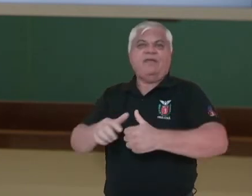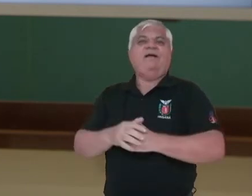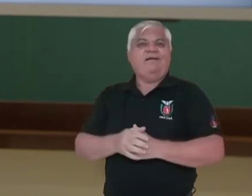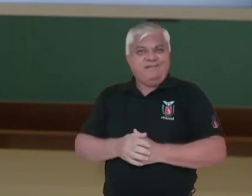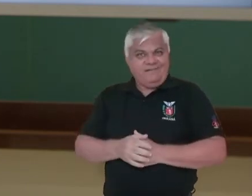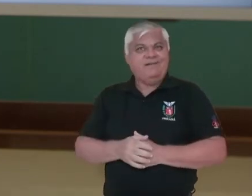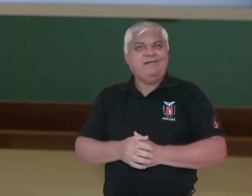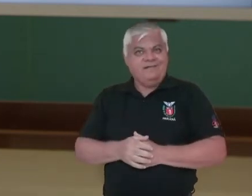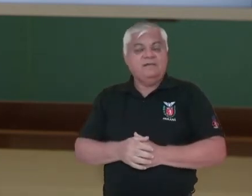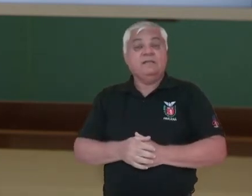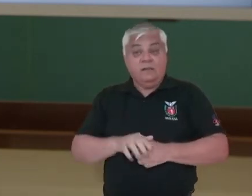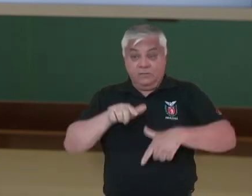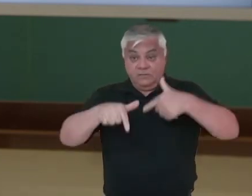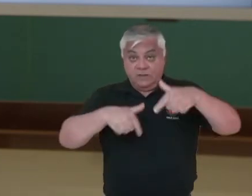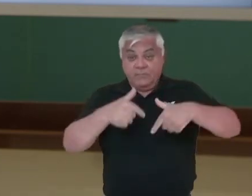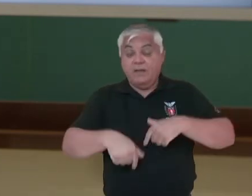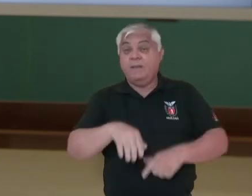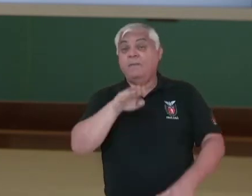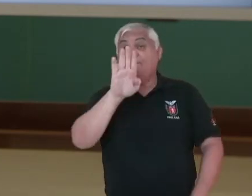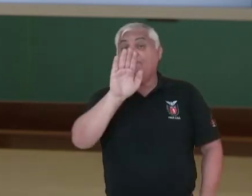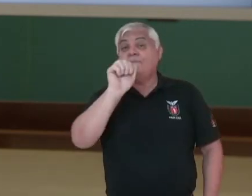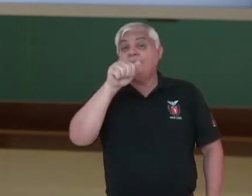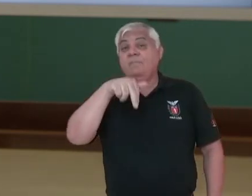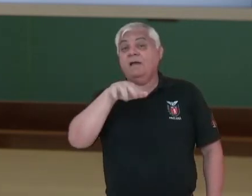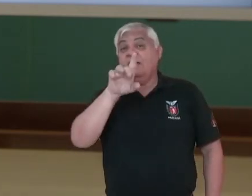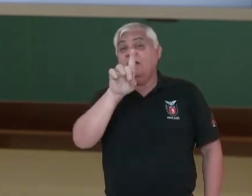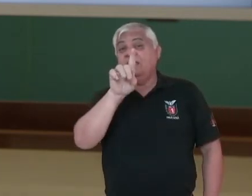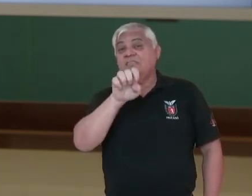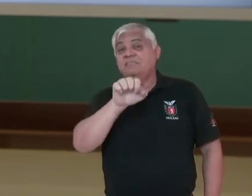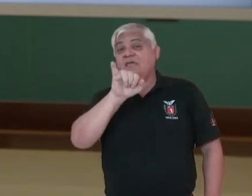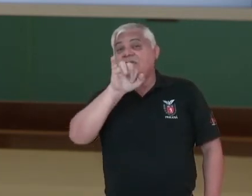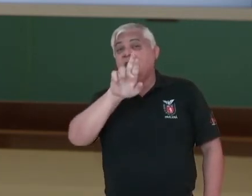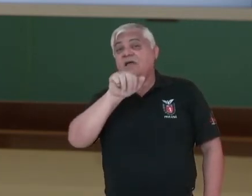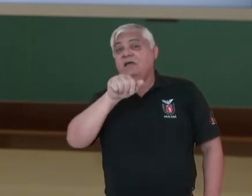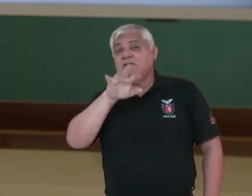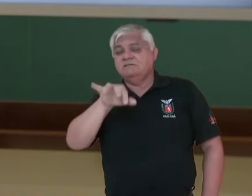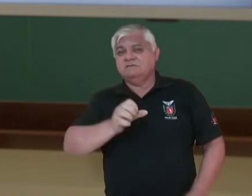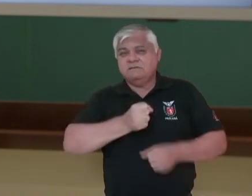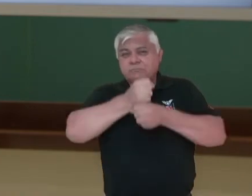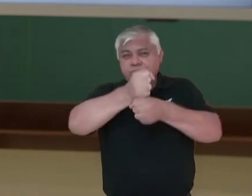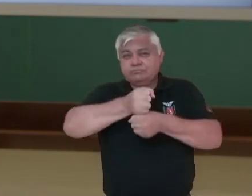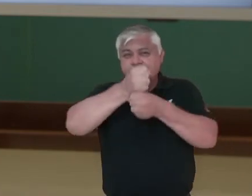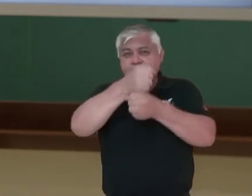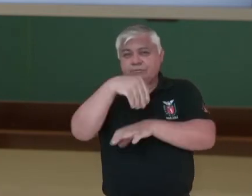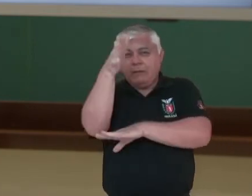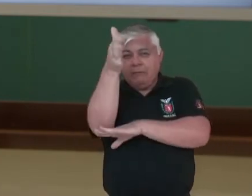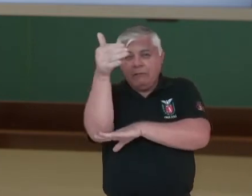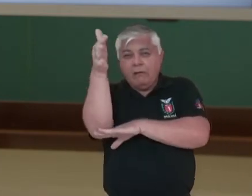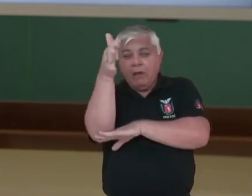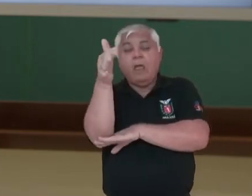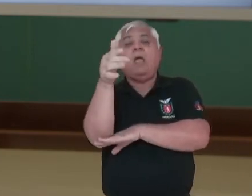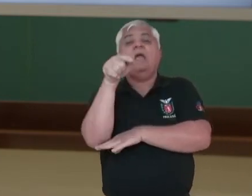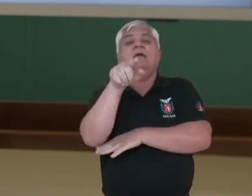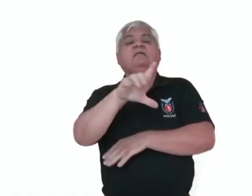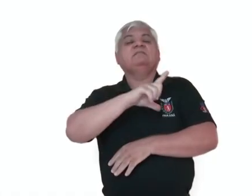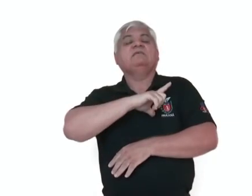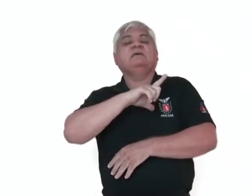dos bandeirantes foi bem importante para essa expansão do território brasileiro, certo? E aí nós vamos ter